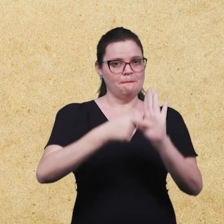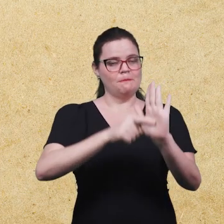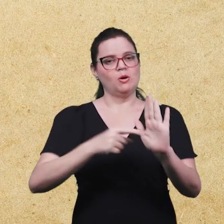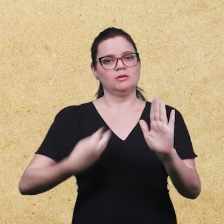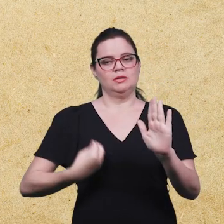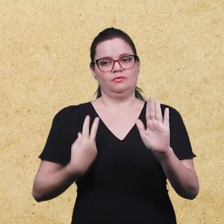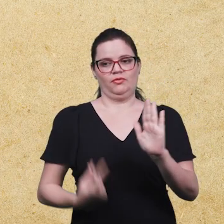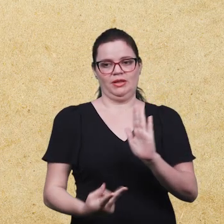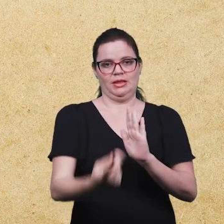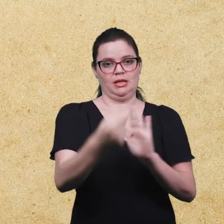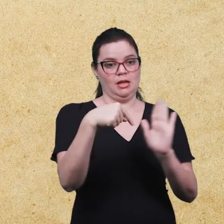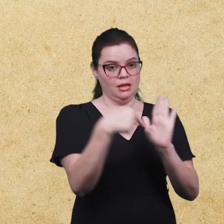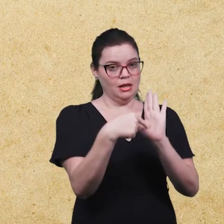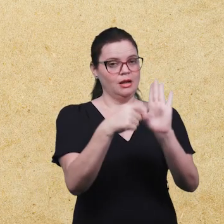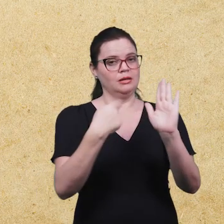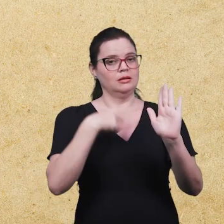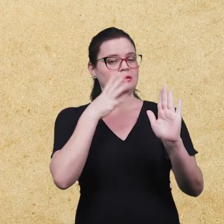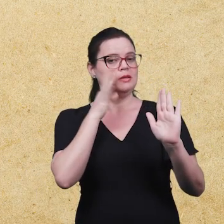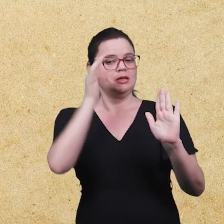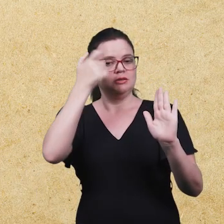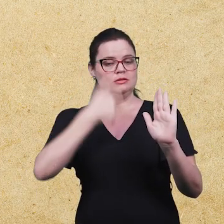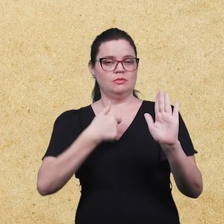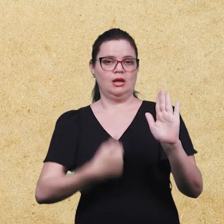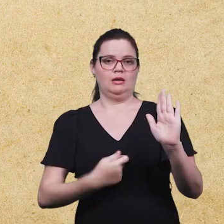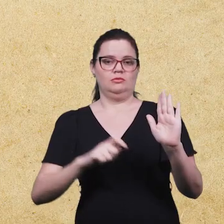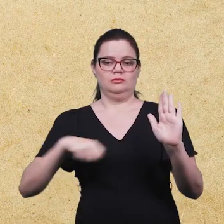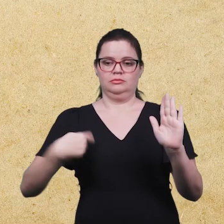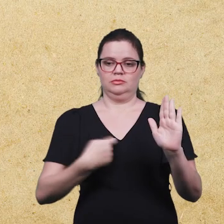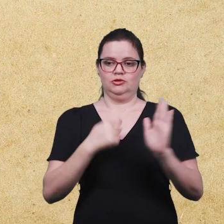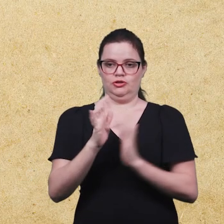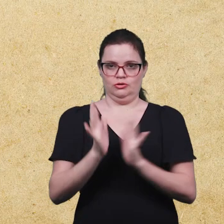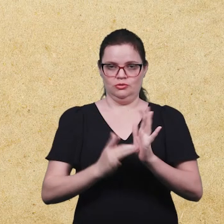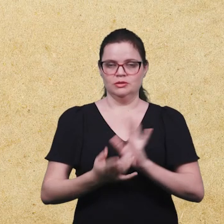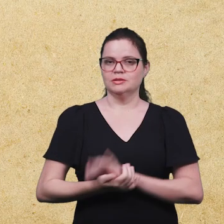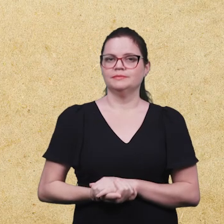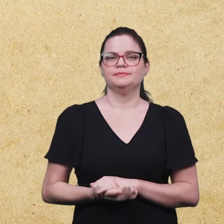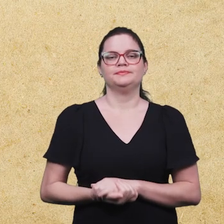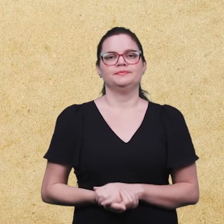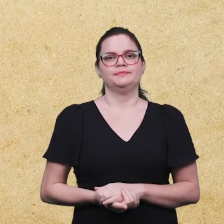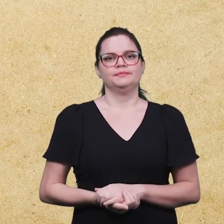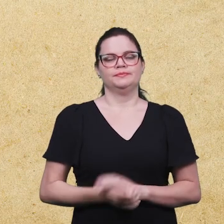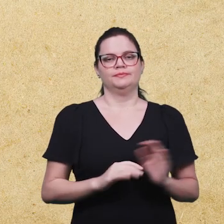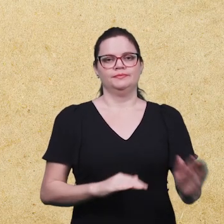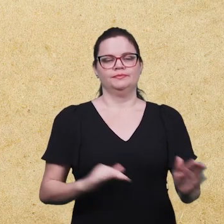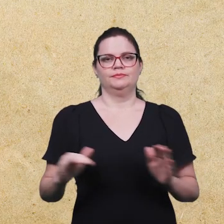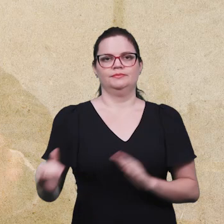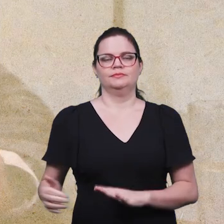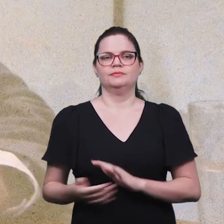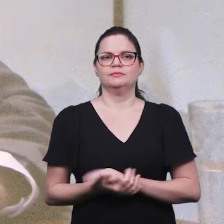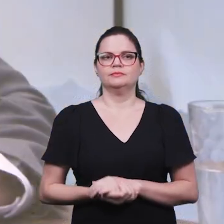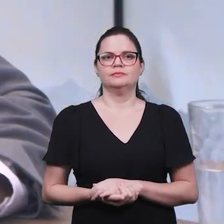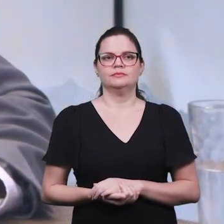a vida eterna, e são elas que de mim testificam. Isso aqui é o Senhor Jesus quem falou. E